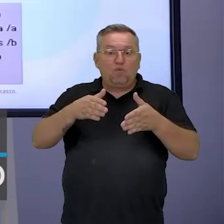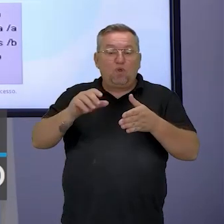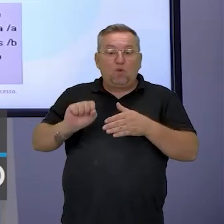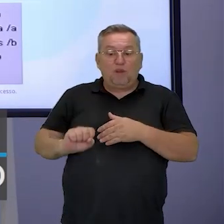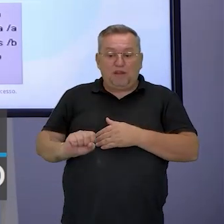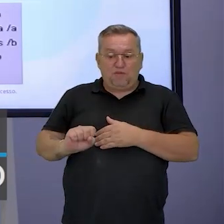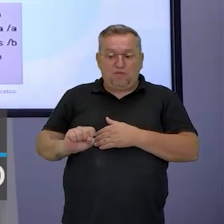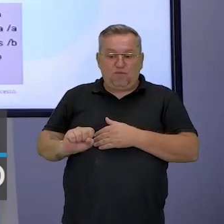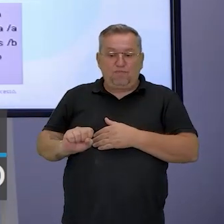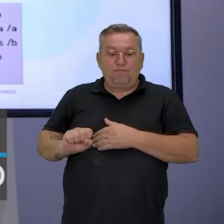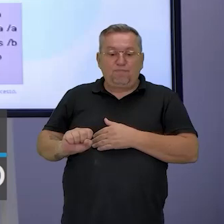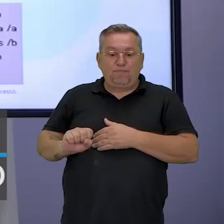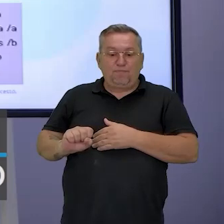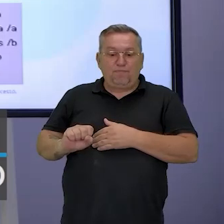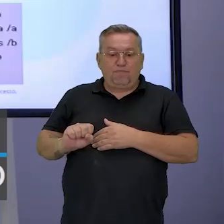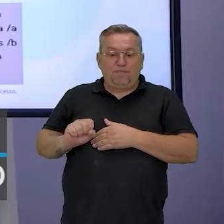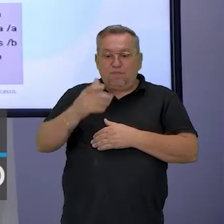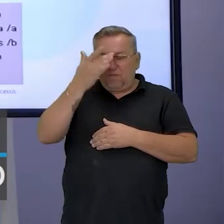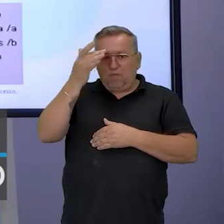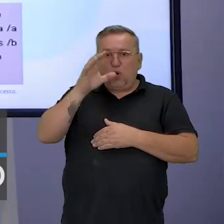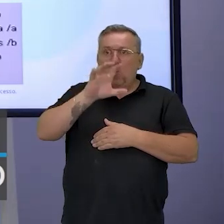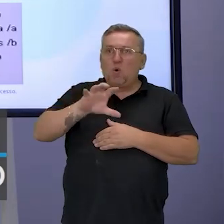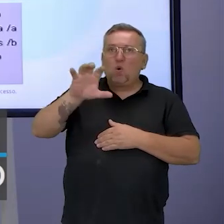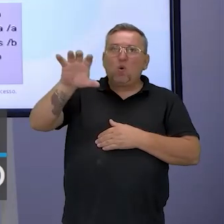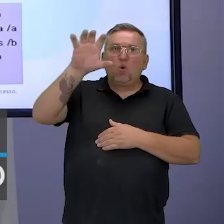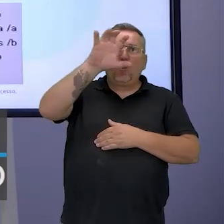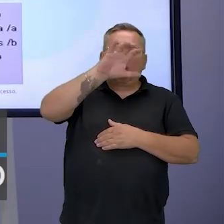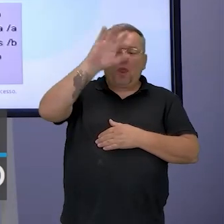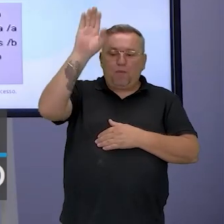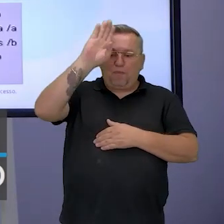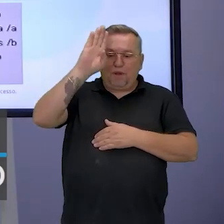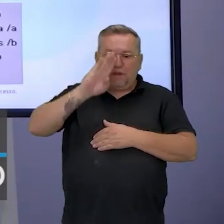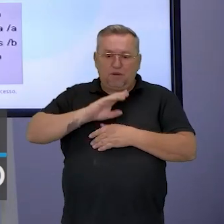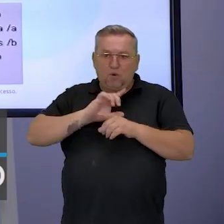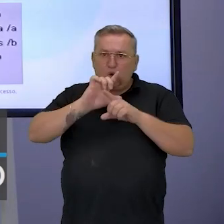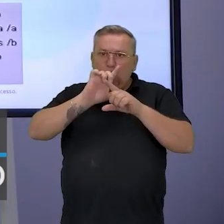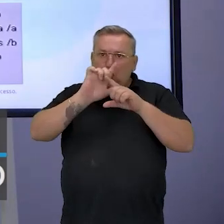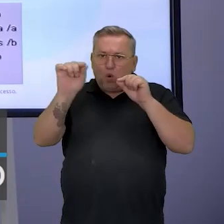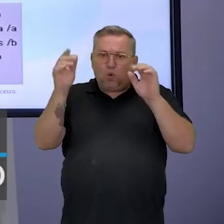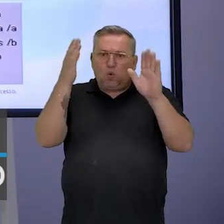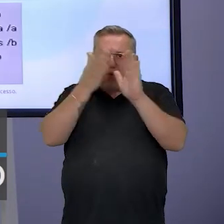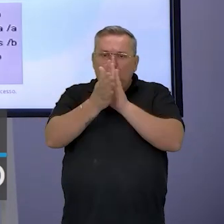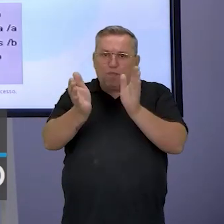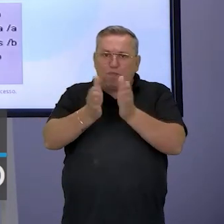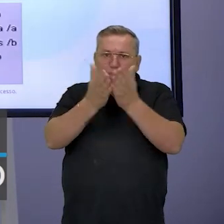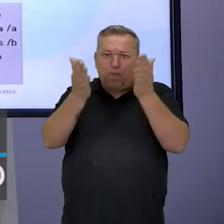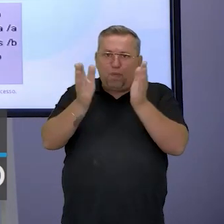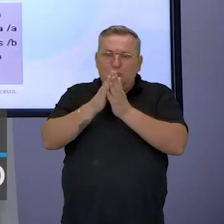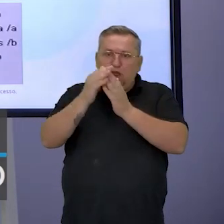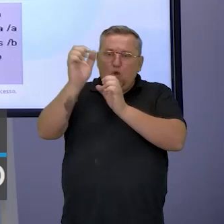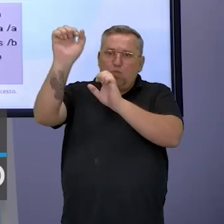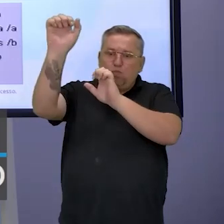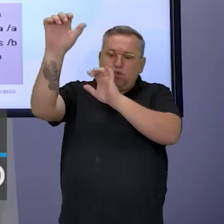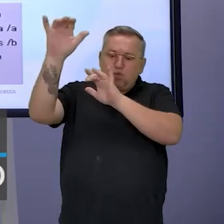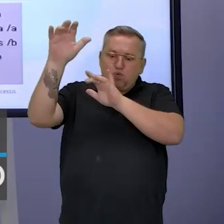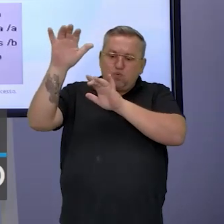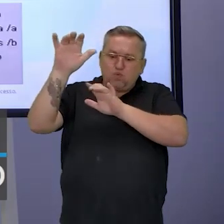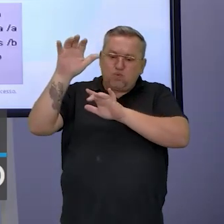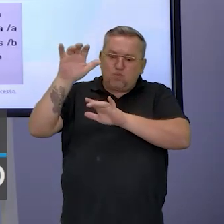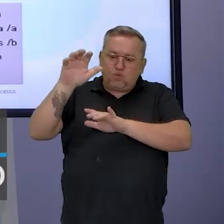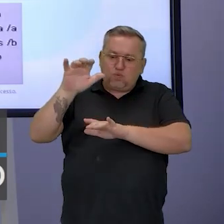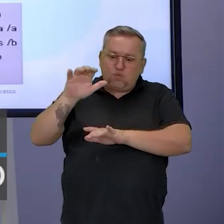Sudeste. E aí a galera de outras regiões do Brasil, para fugir da pobreza e ter um melhor futuro, ter uma